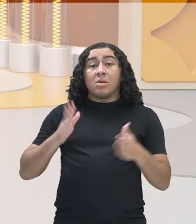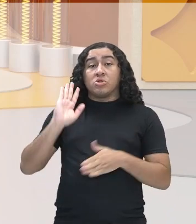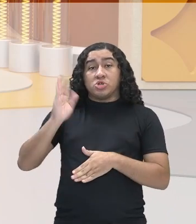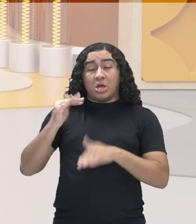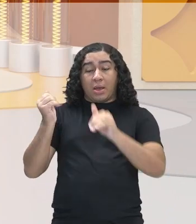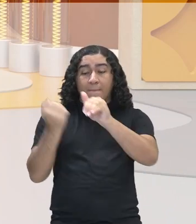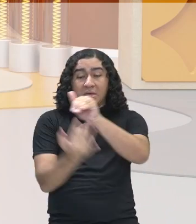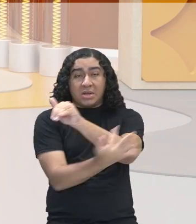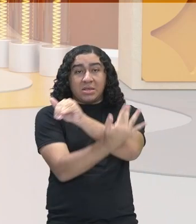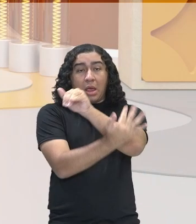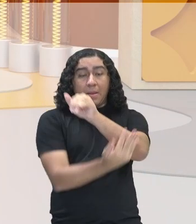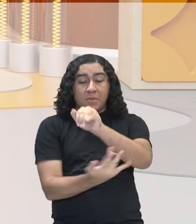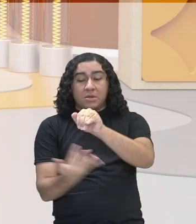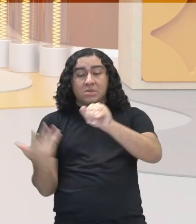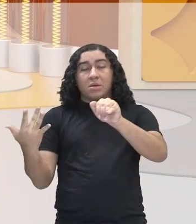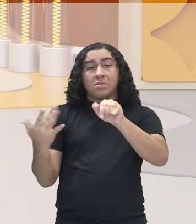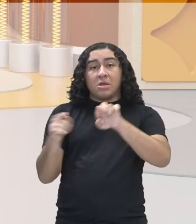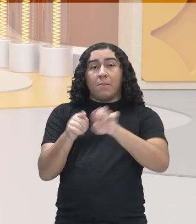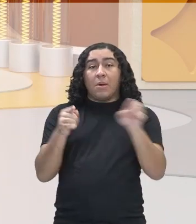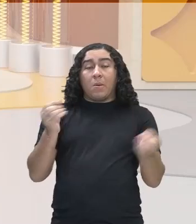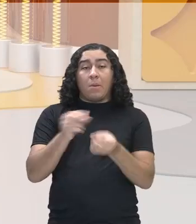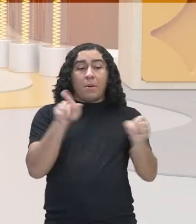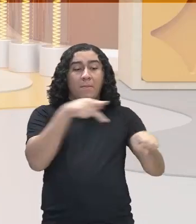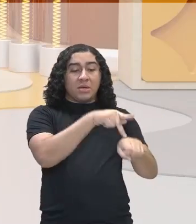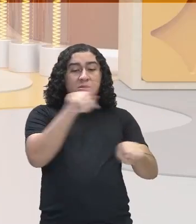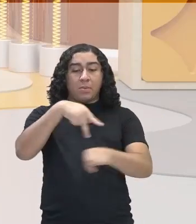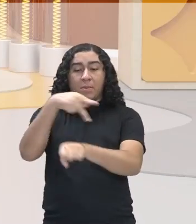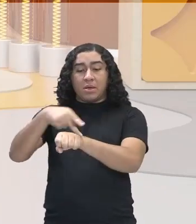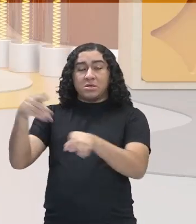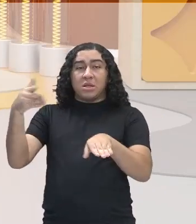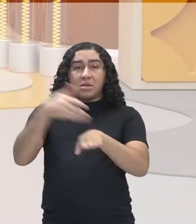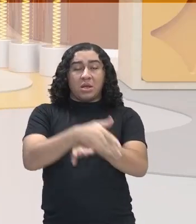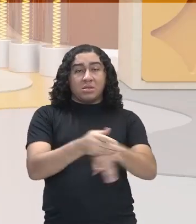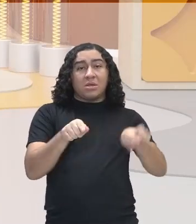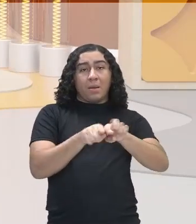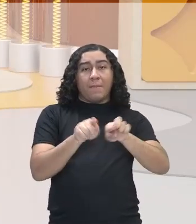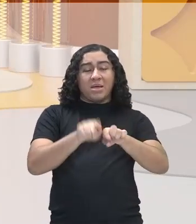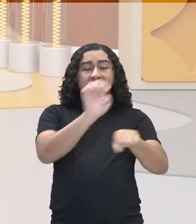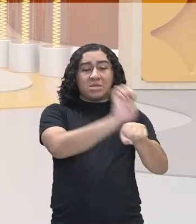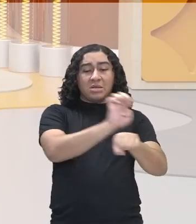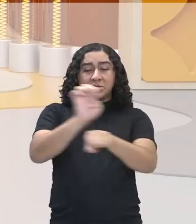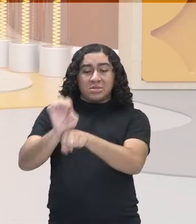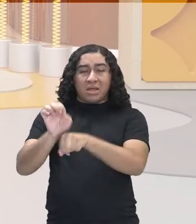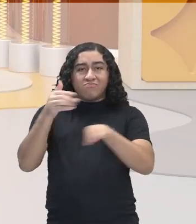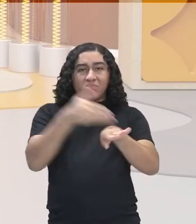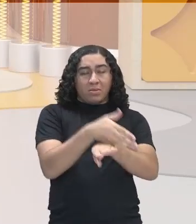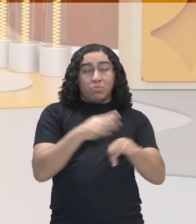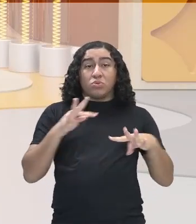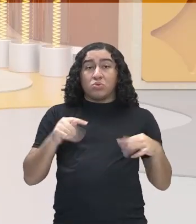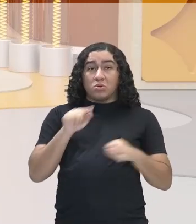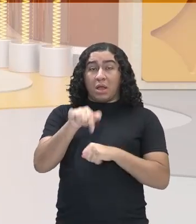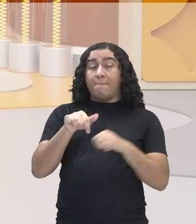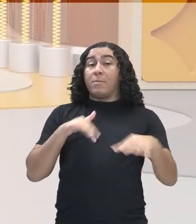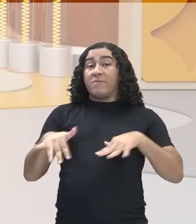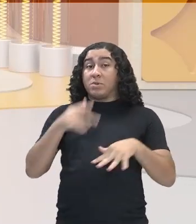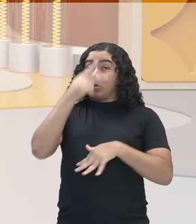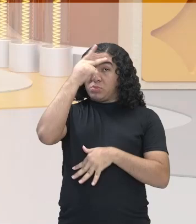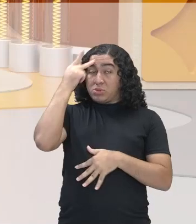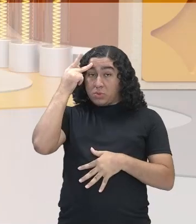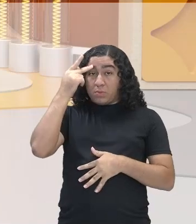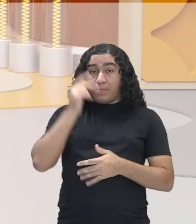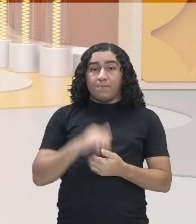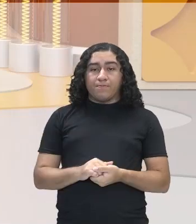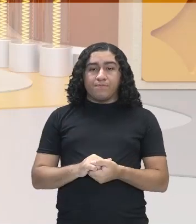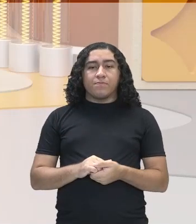migração, da imigração, da emigração, da migração interna. Tudo isso é movimentação que está acontecendo, né, pessoal? E as